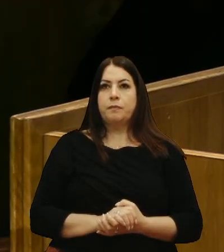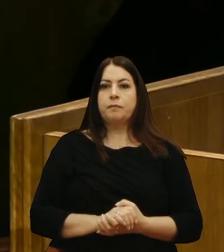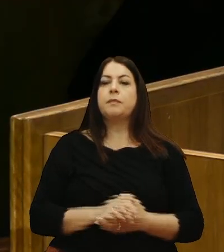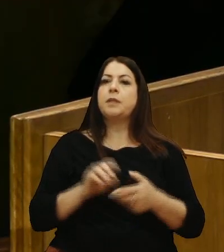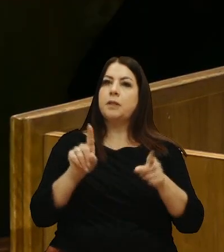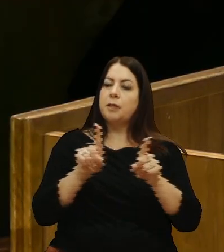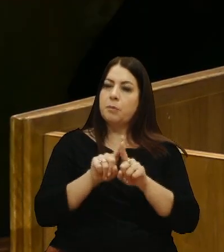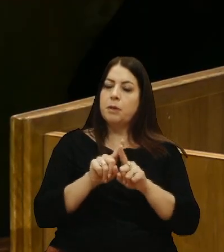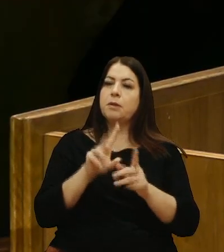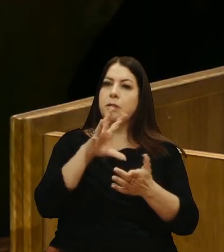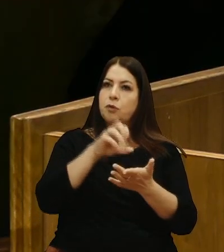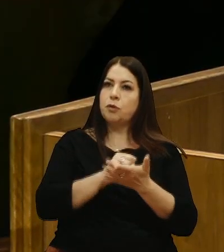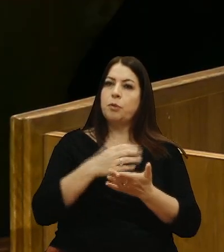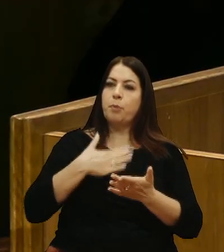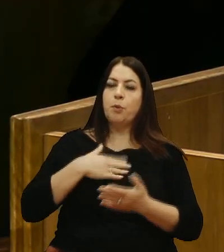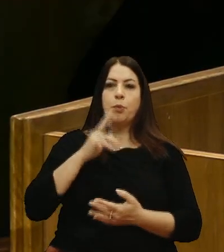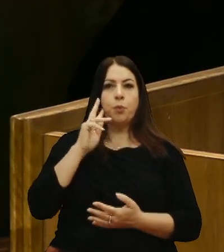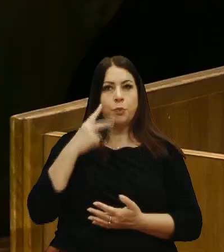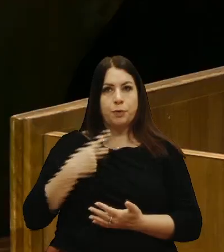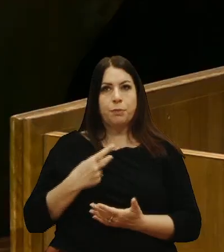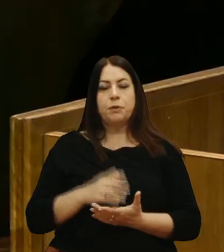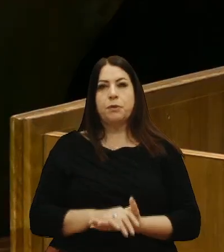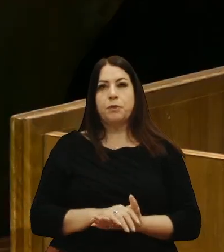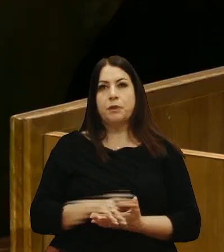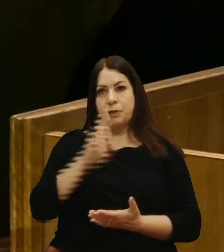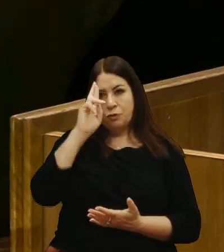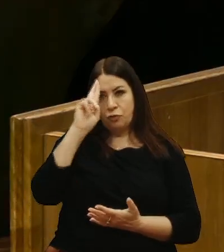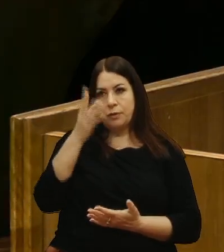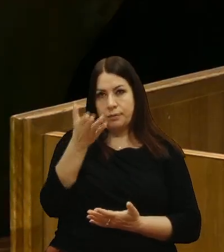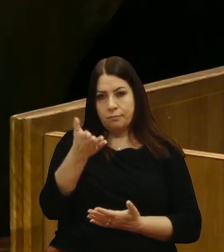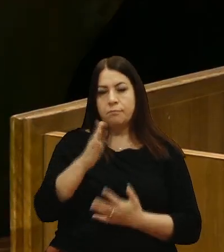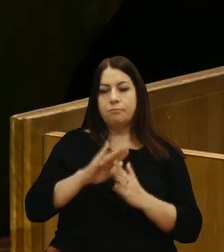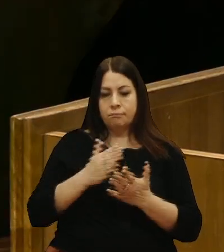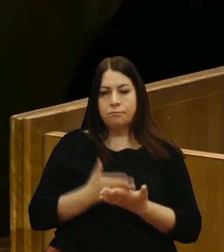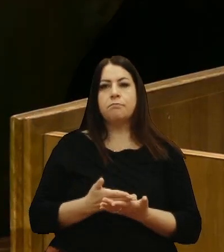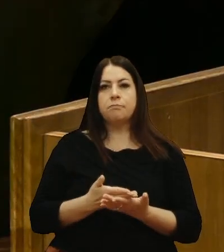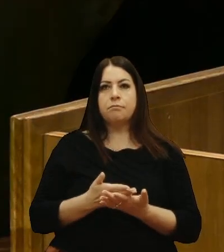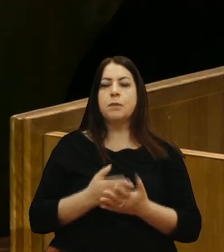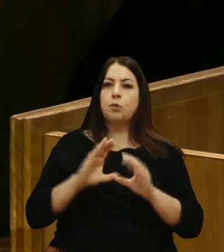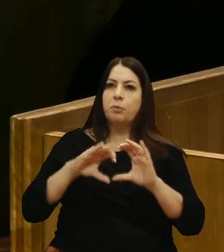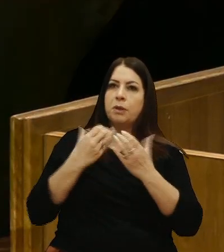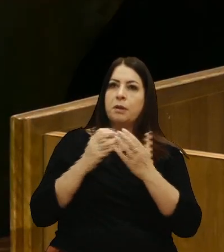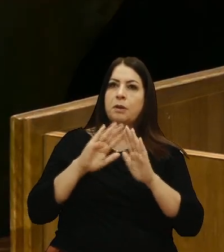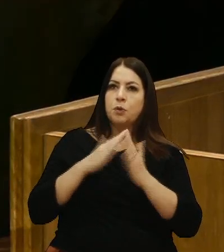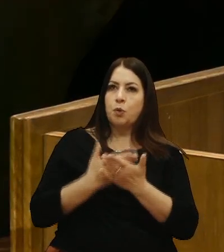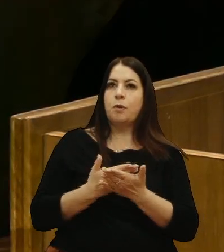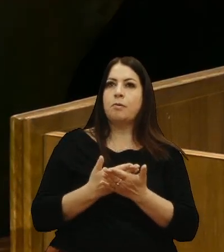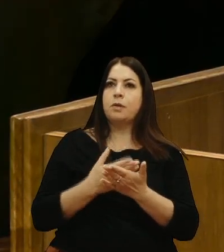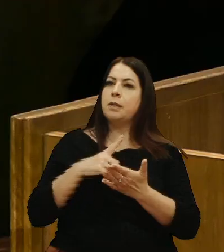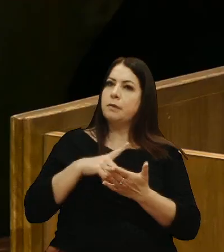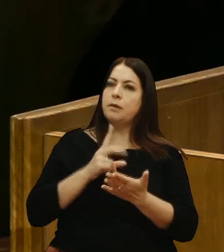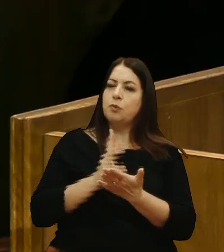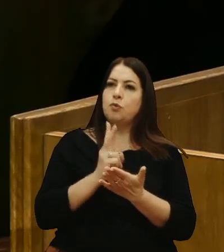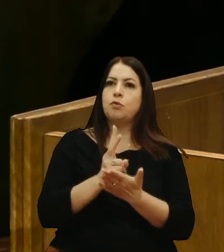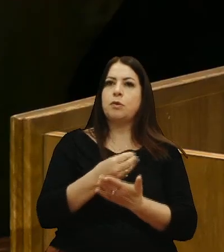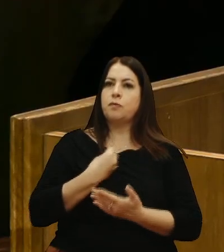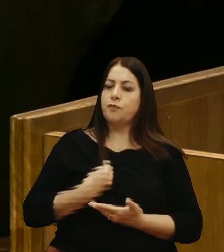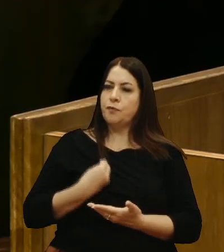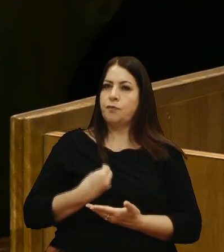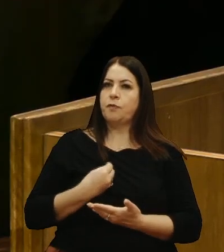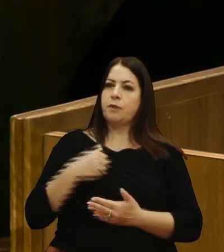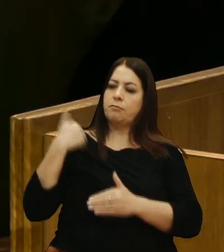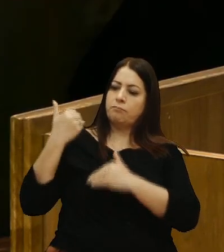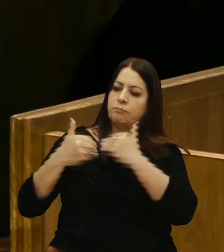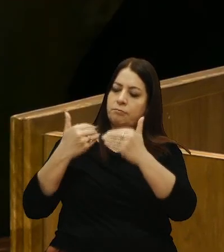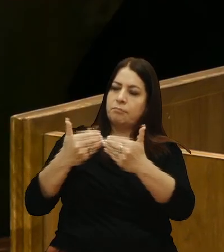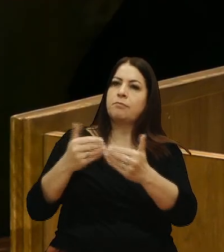Também registro o meu reconhecimento à direção e à comunidade escolar, que tem mantido viva essa